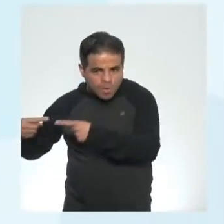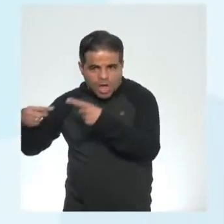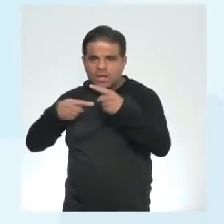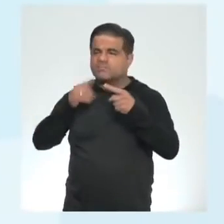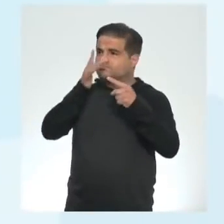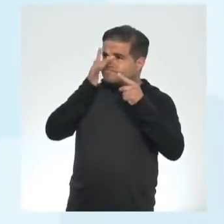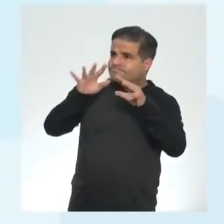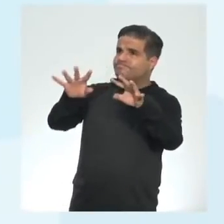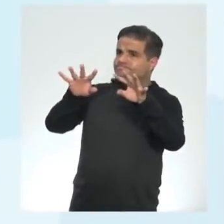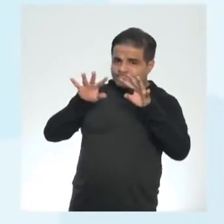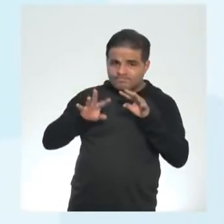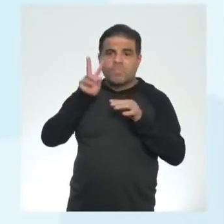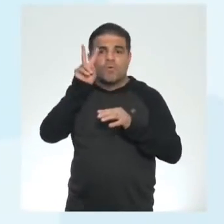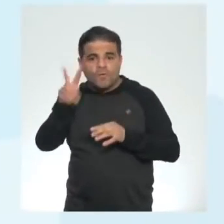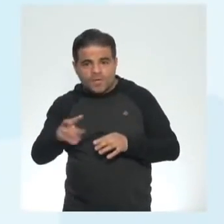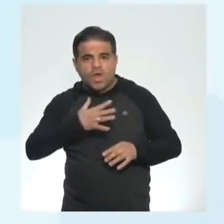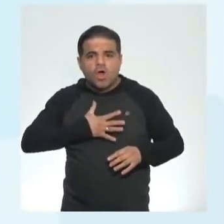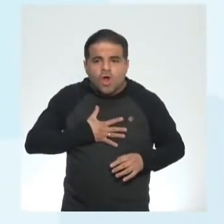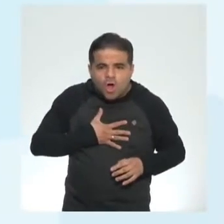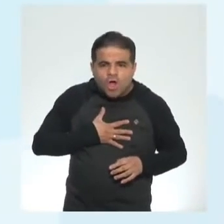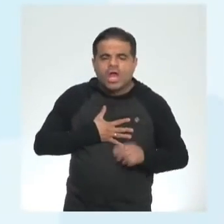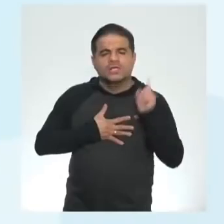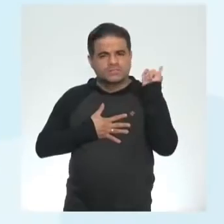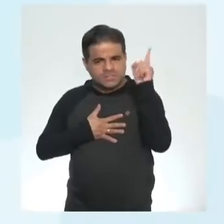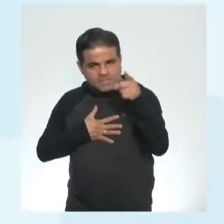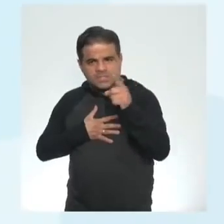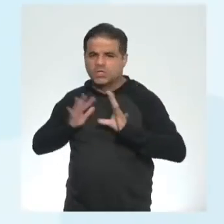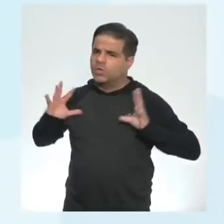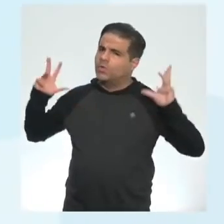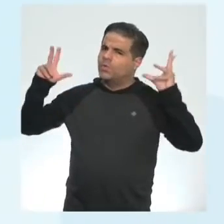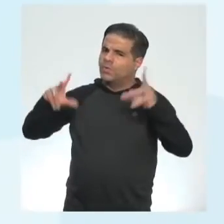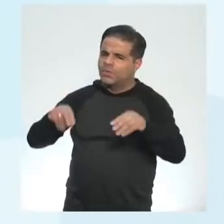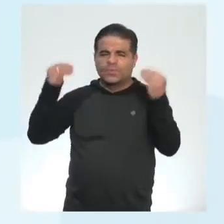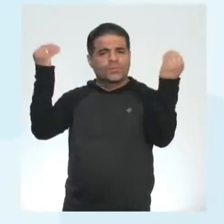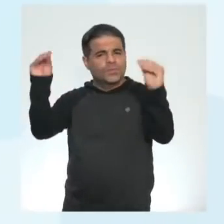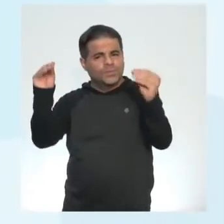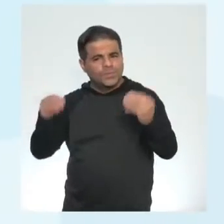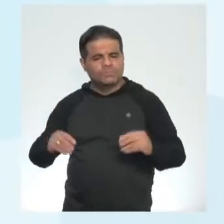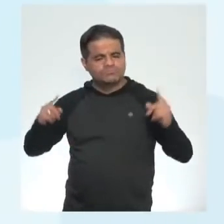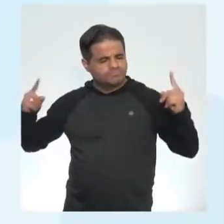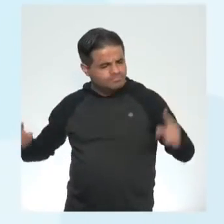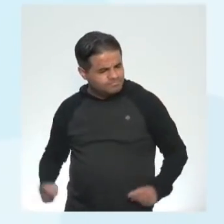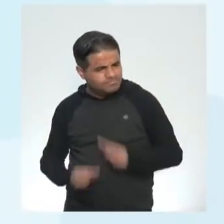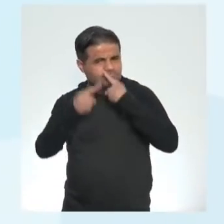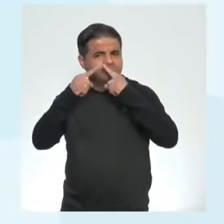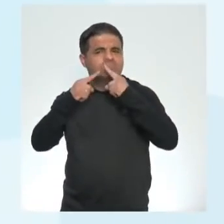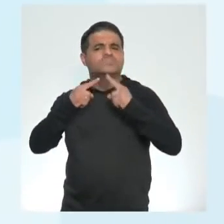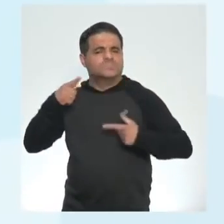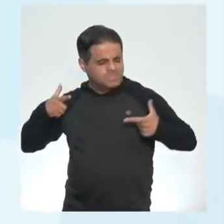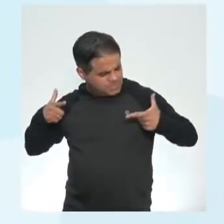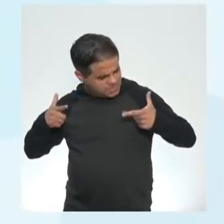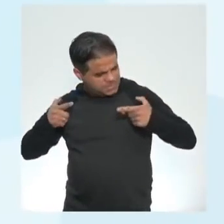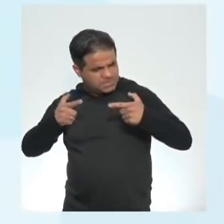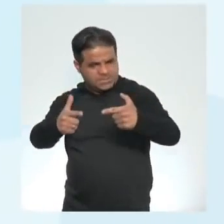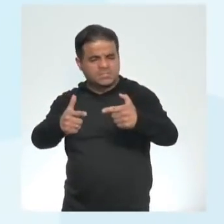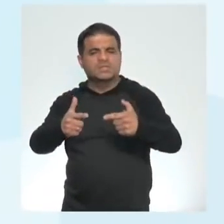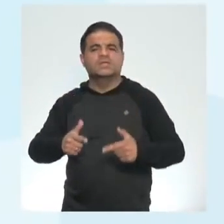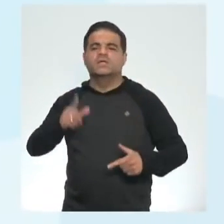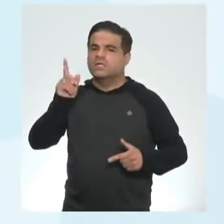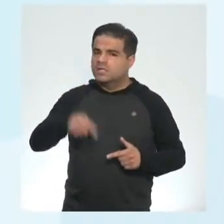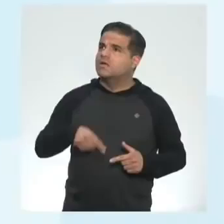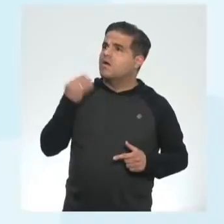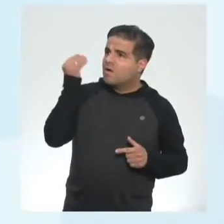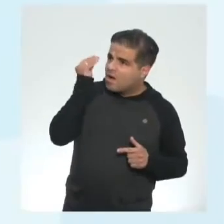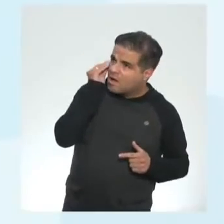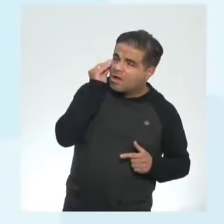a galerinha que gosta de jogar aí toda essa questão dos jogos de guerra, de batalhas de guerra, fica